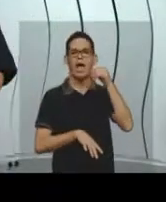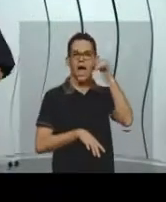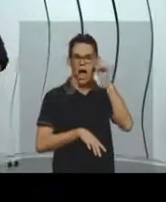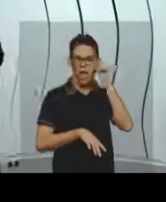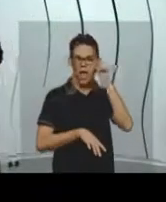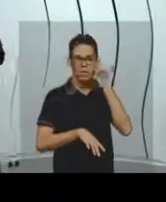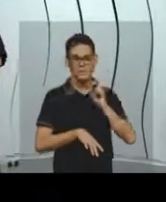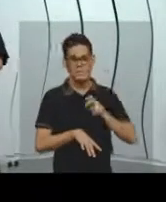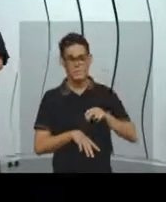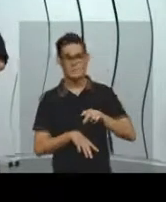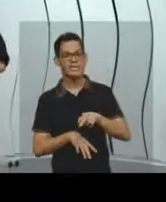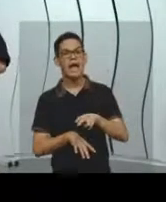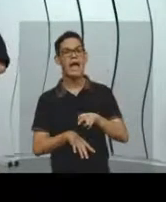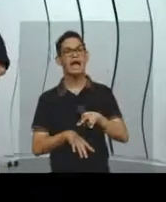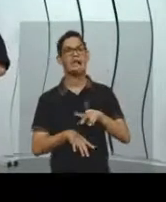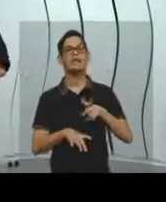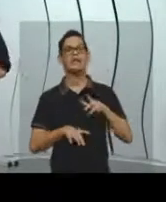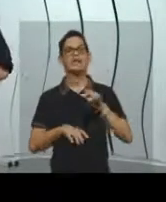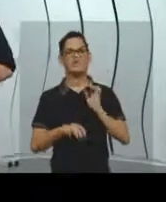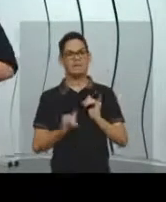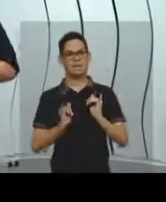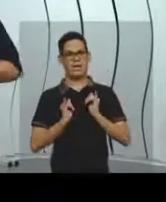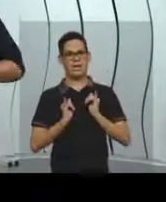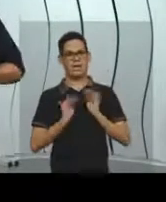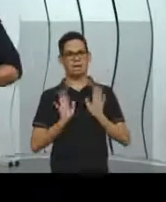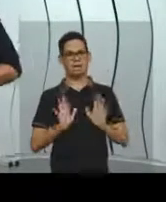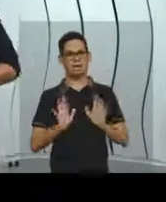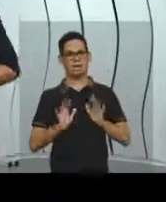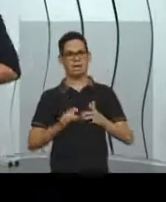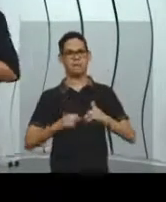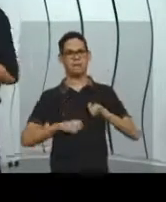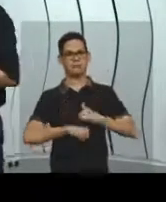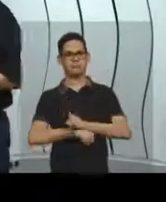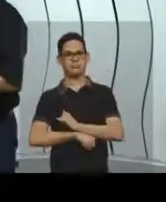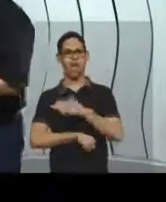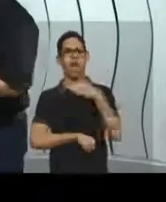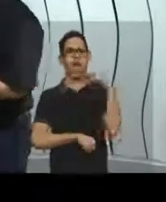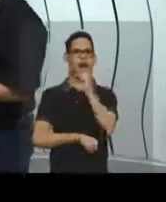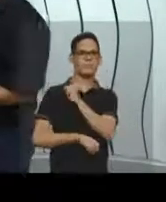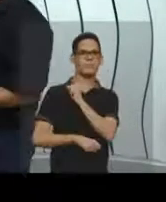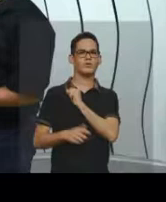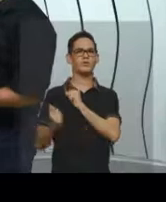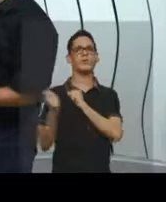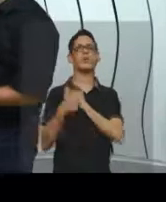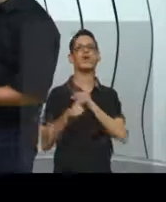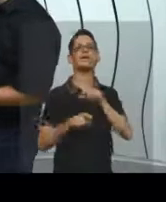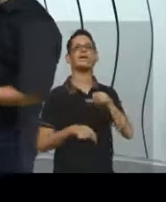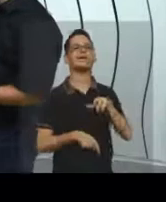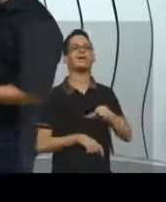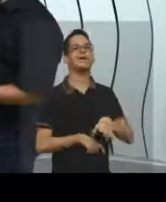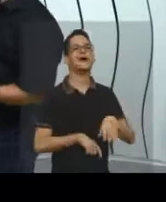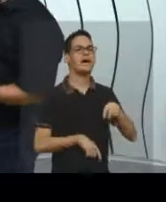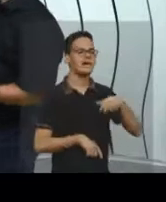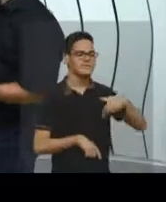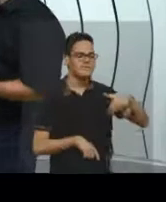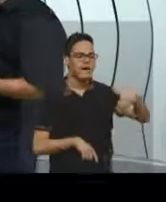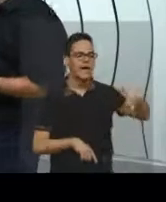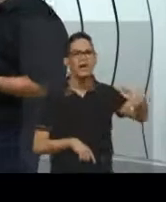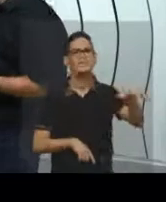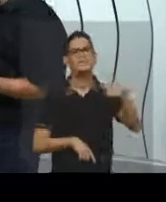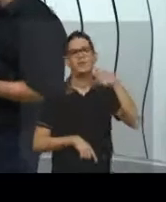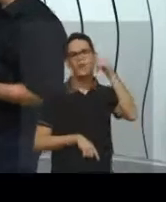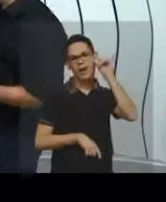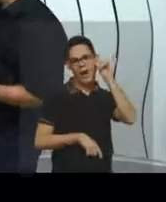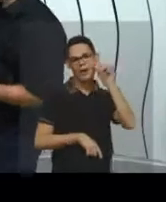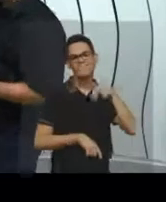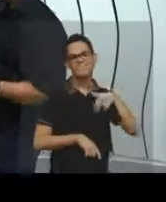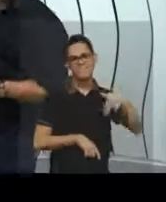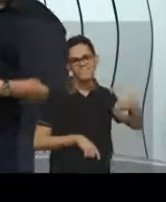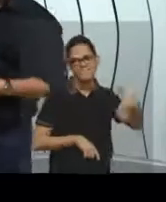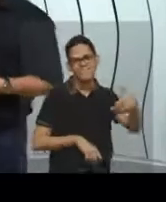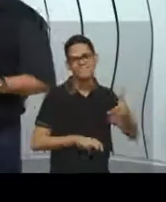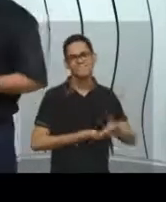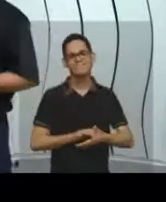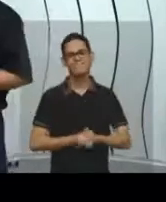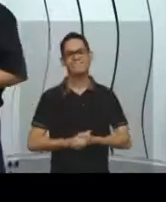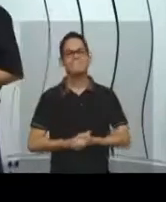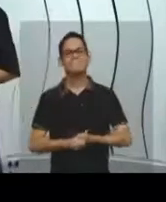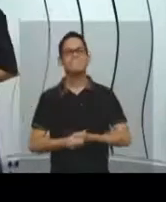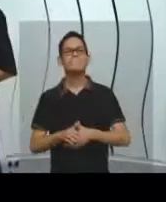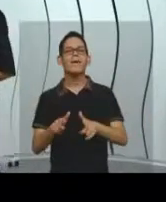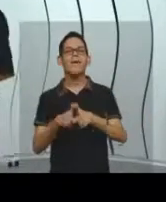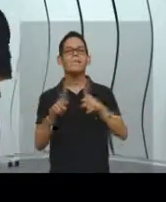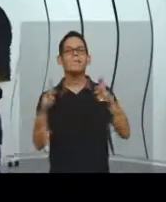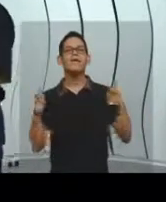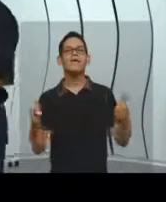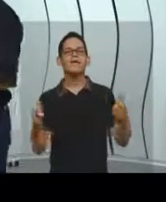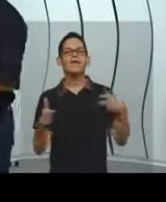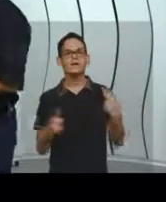menos energia e vai consumir mais, ele vai engordar mais rapidamente, né? Característica, boa parte da produção brasileira